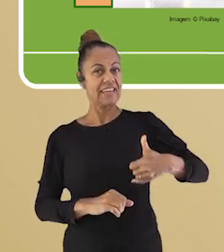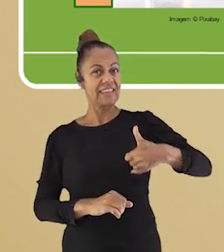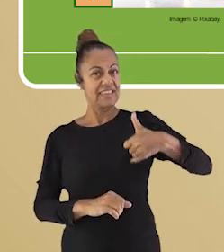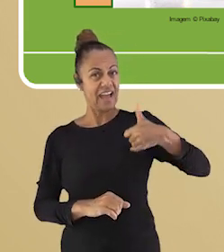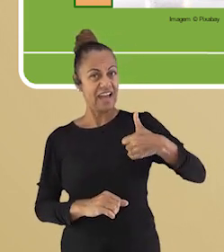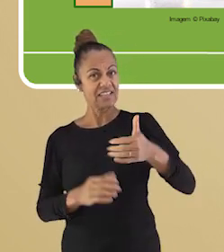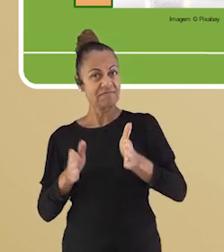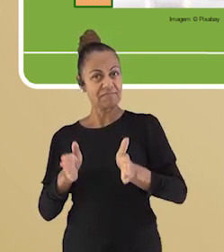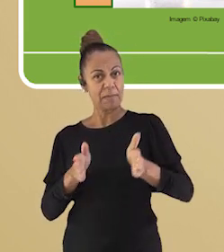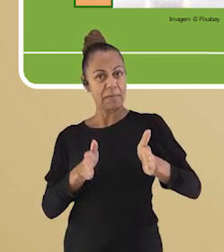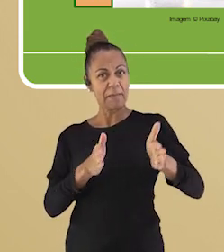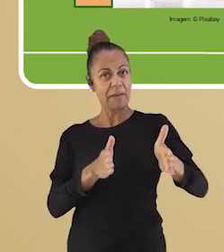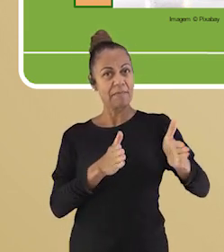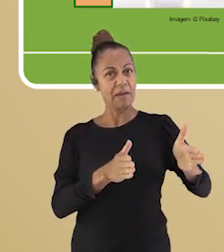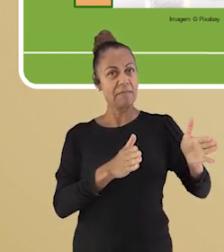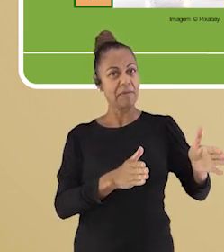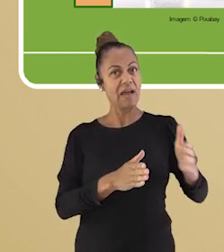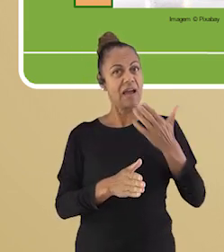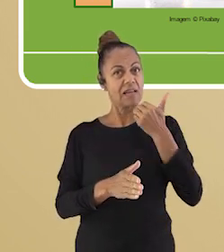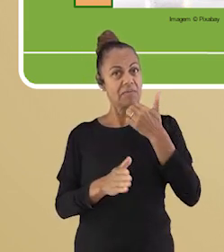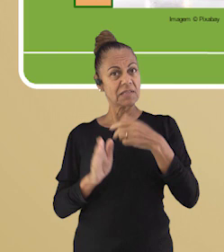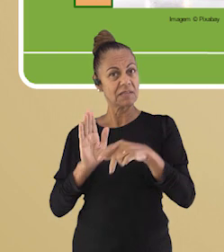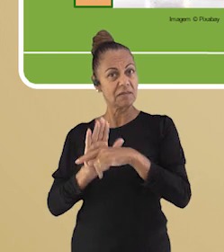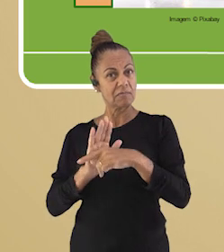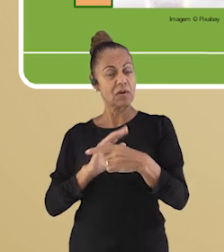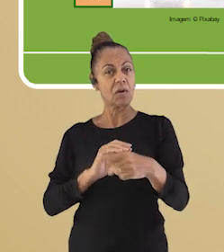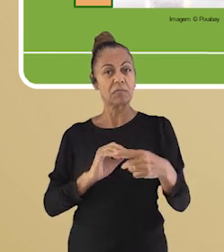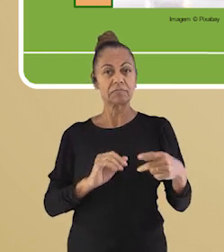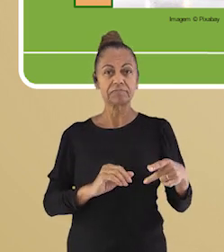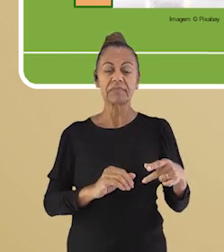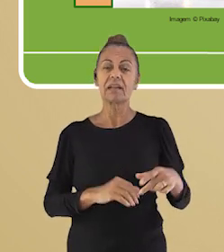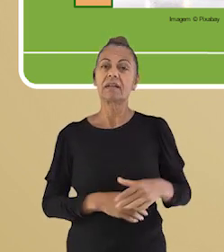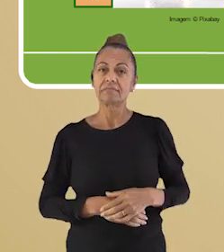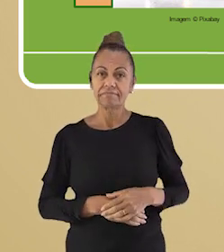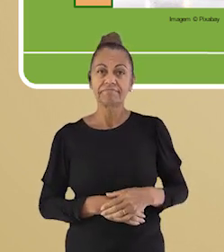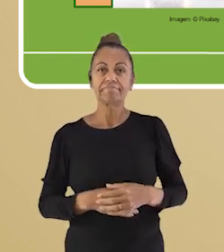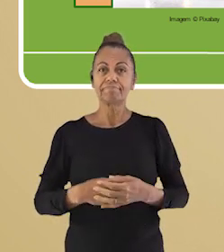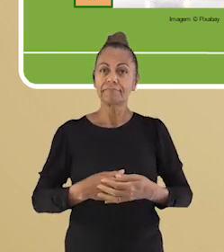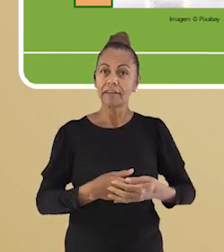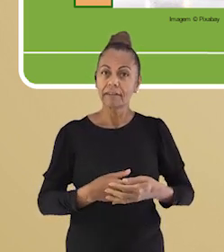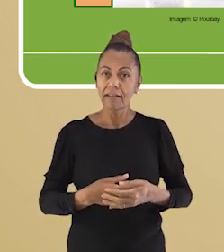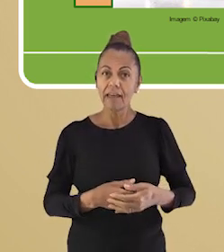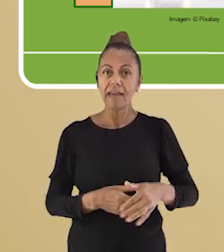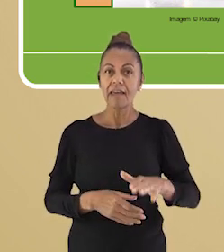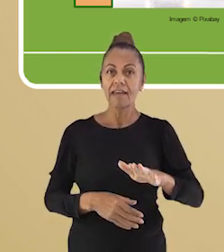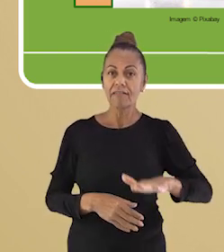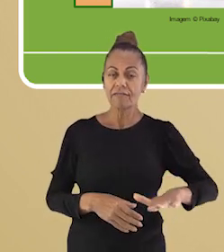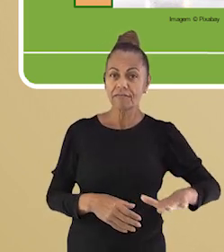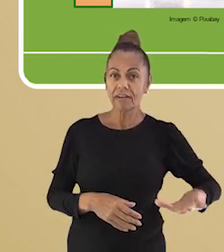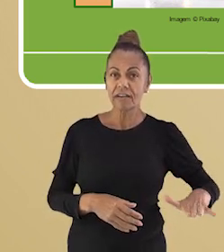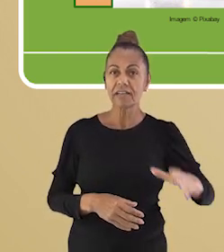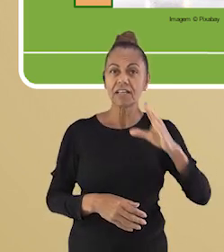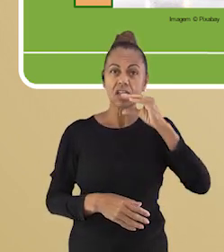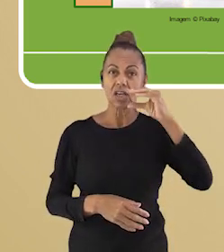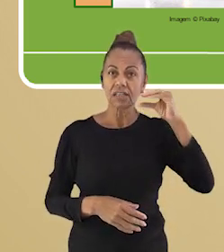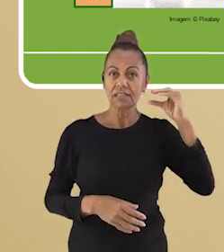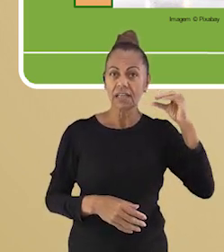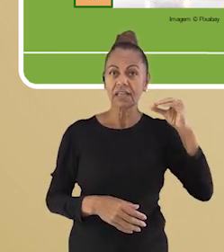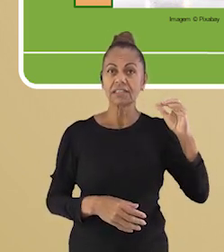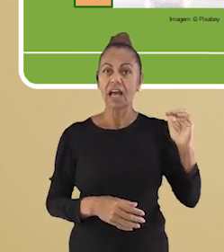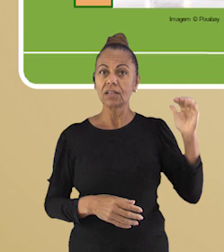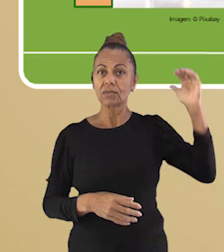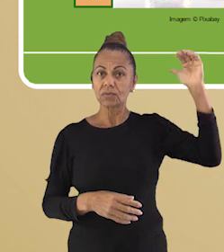há recomendações nutricionais? Durante a infância, na adolescência, na fase adulta e na terceira